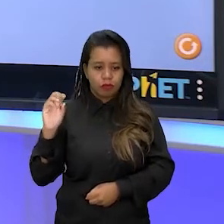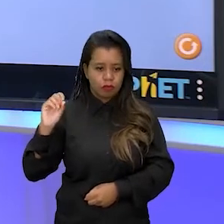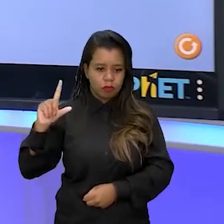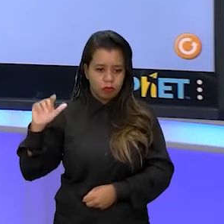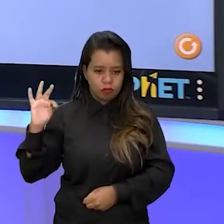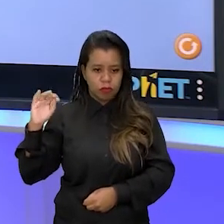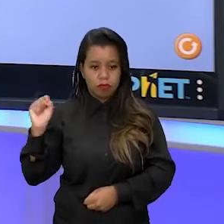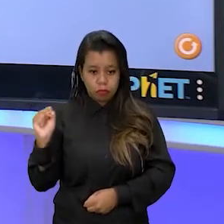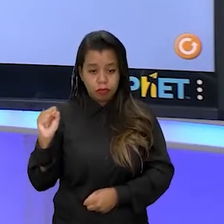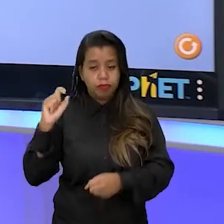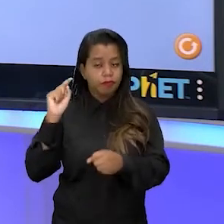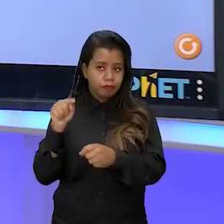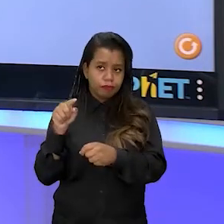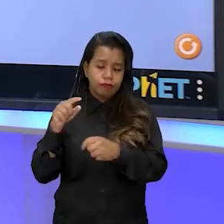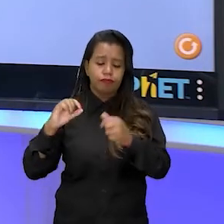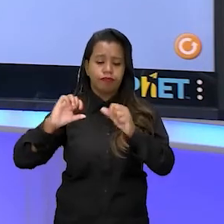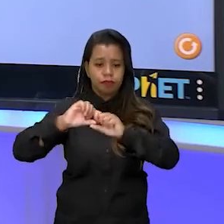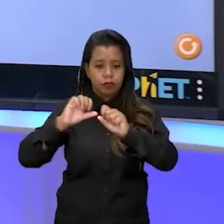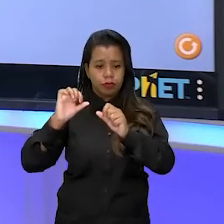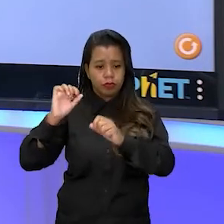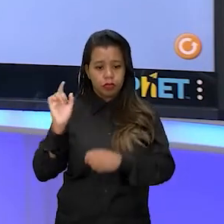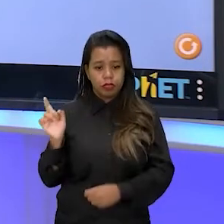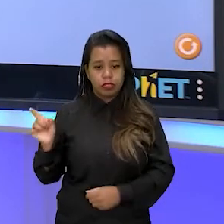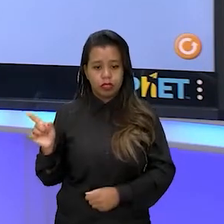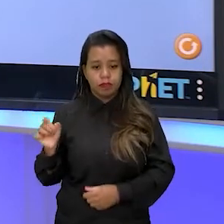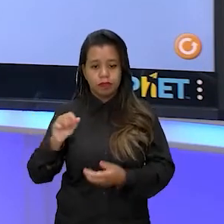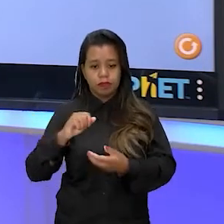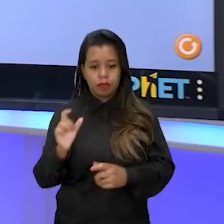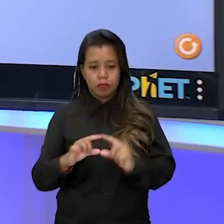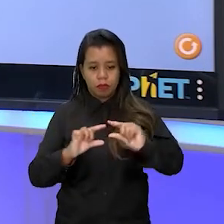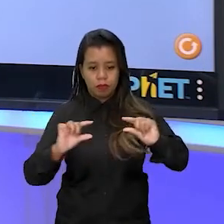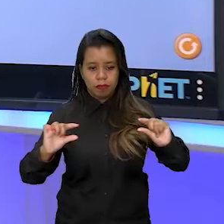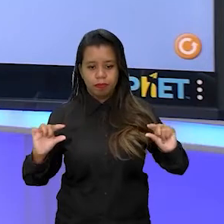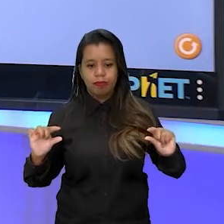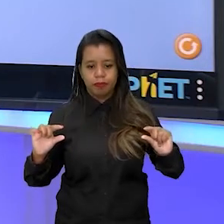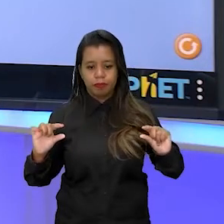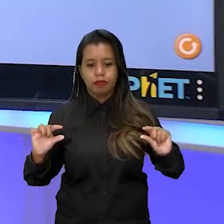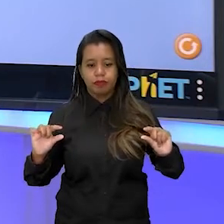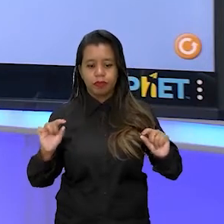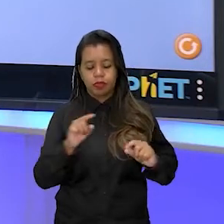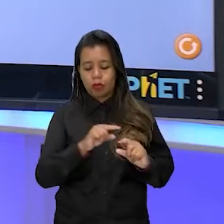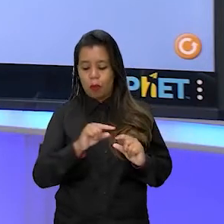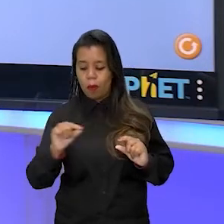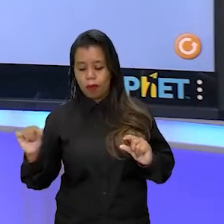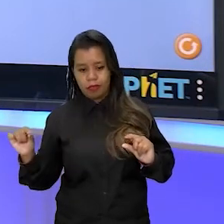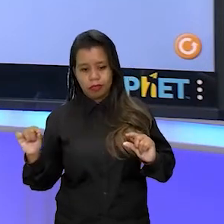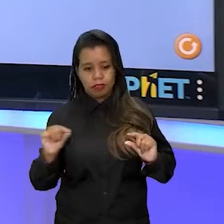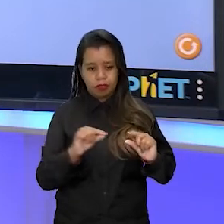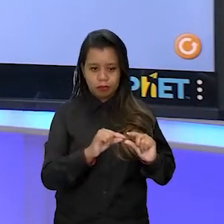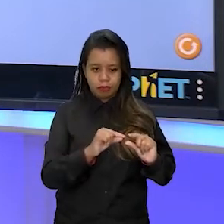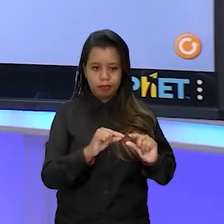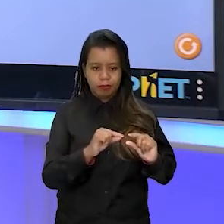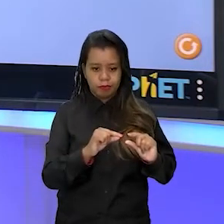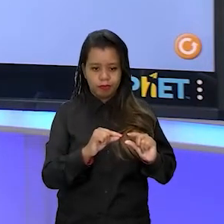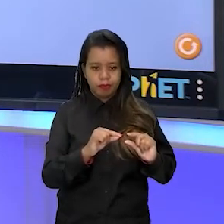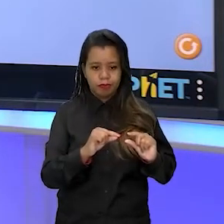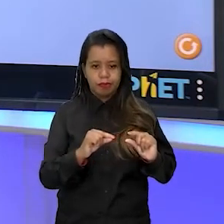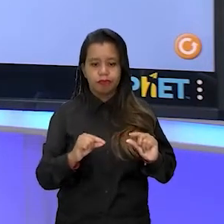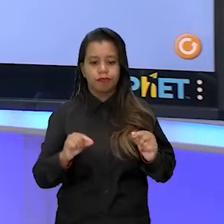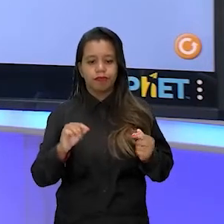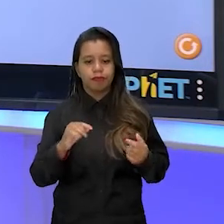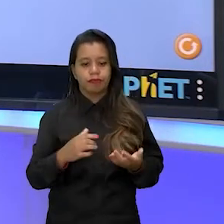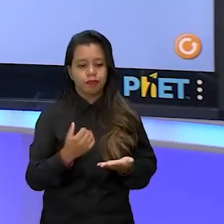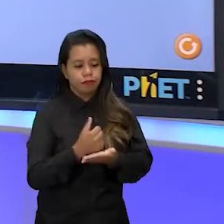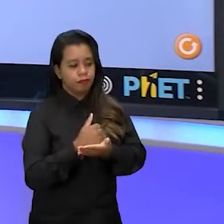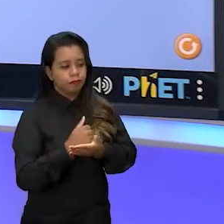fica selecionado. Lá embaixo tem um ícone que você pode aumentar ou diminuir. Veja o que acontece com o brilho da